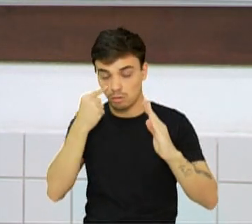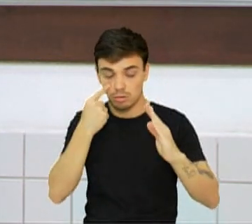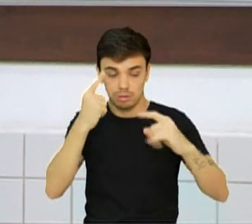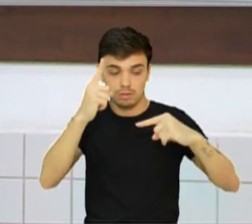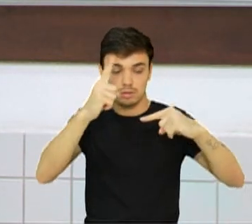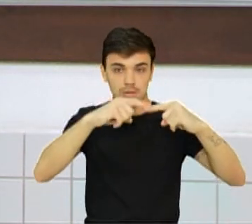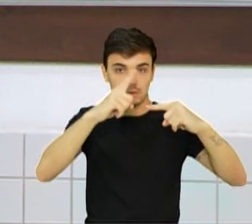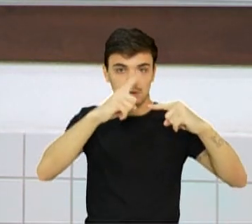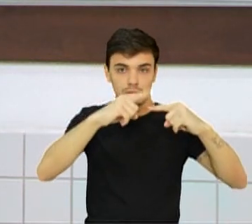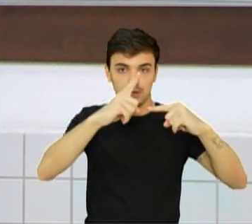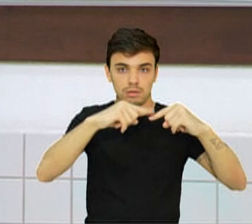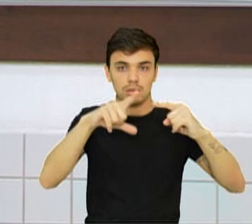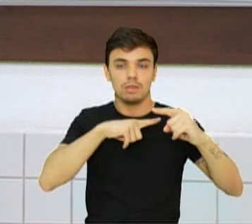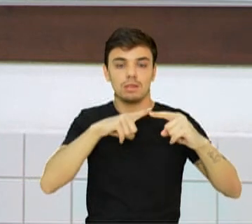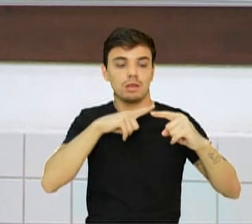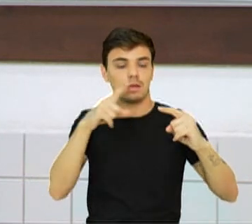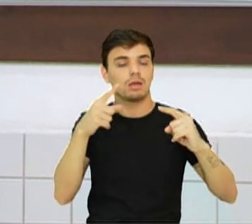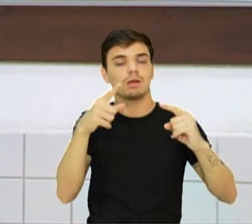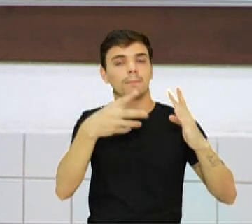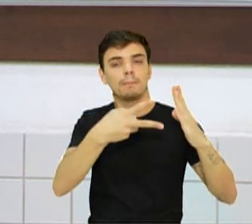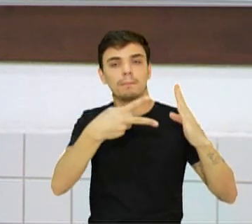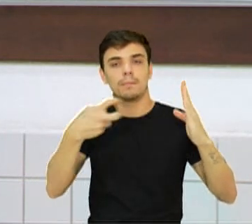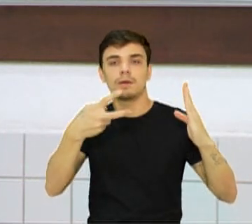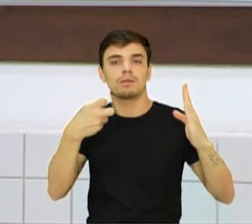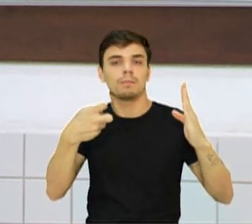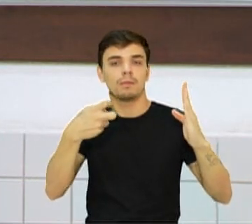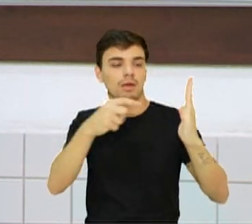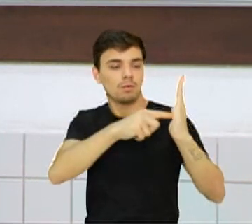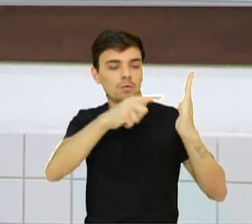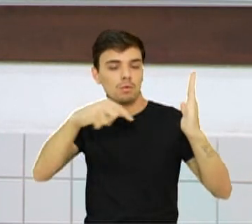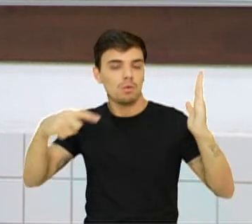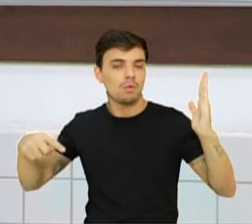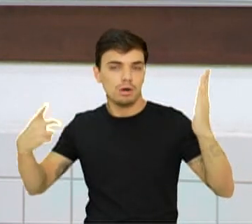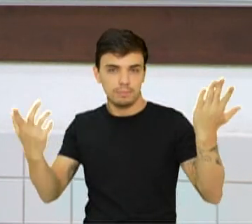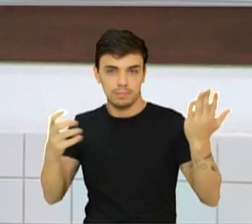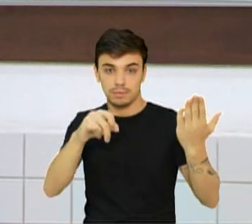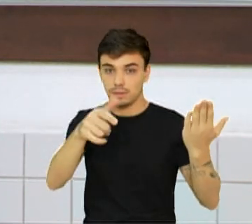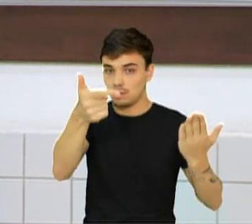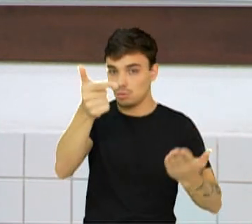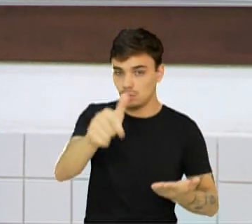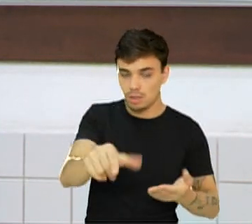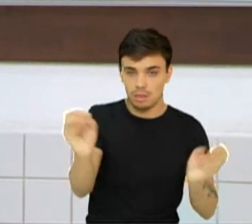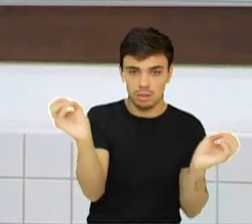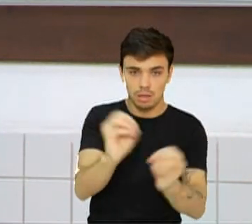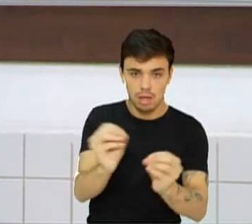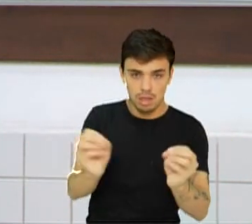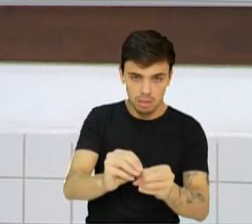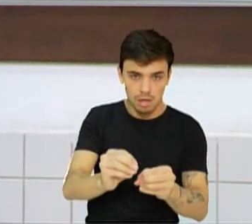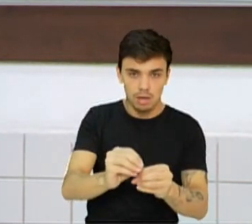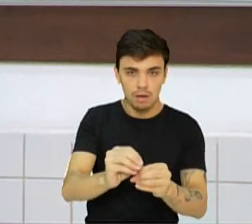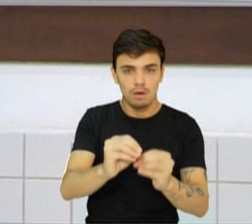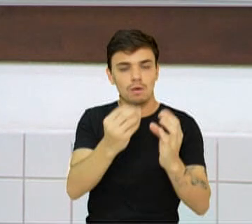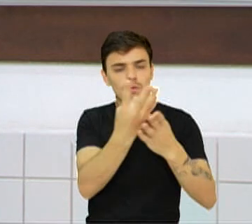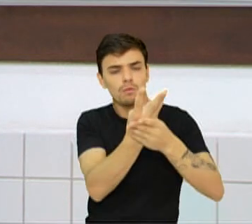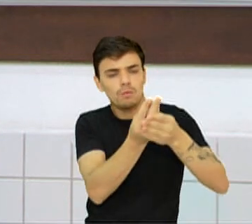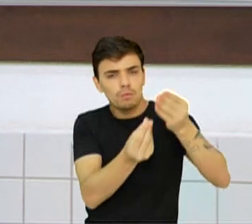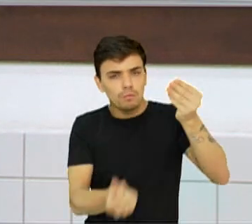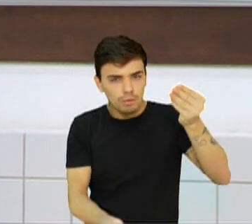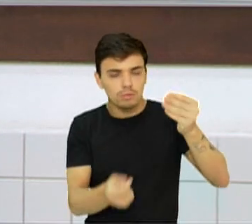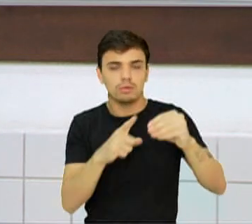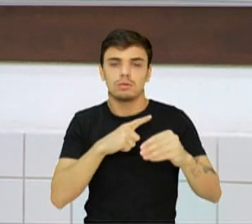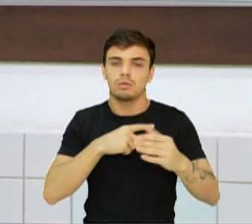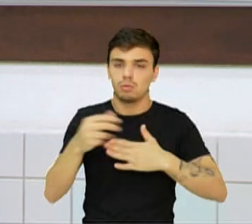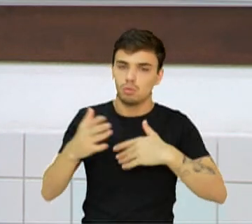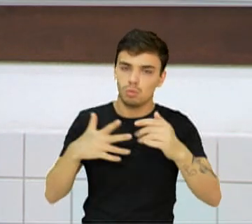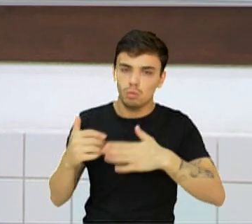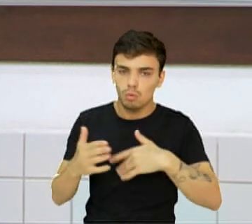consiga detectar uma frequência. Porque, gente, se você não tiver filtros, circuitos, qualquer coisa no espaço